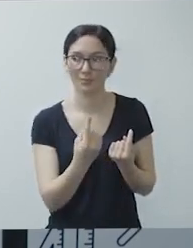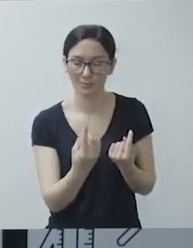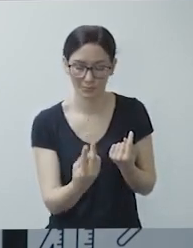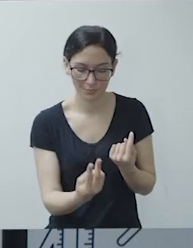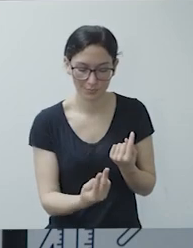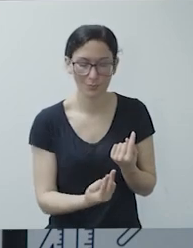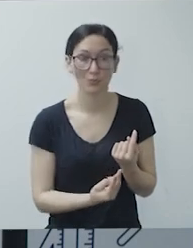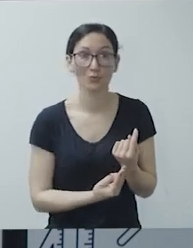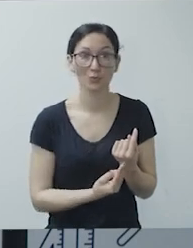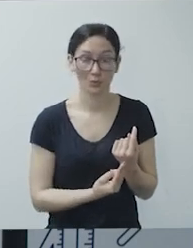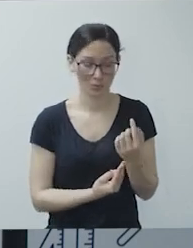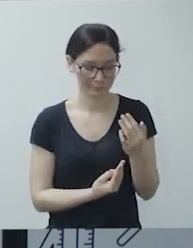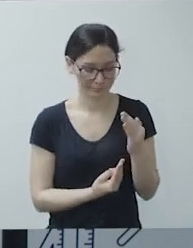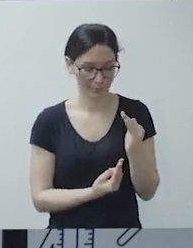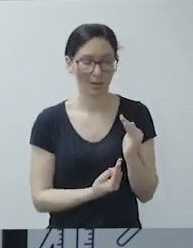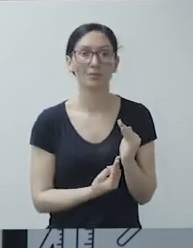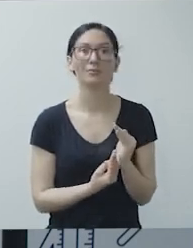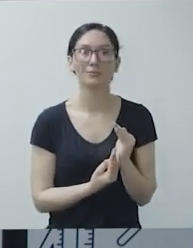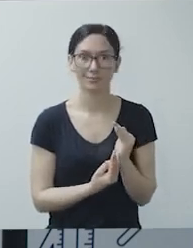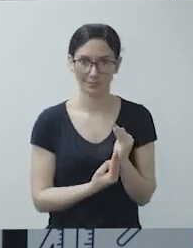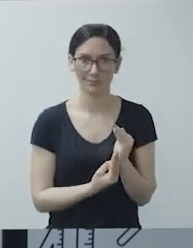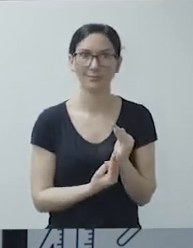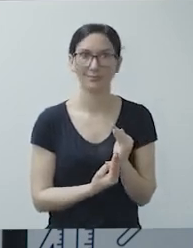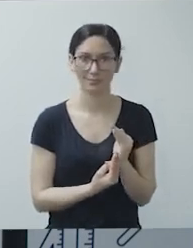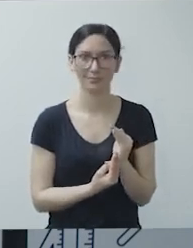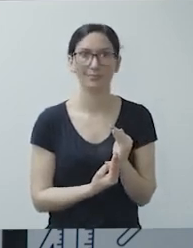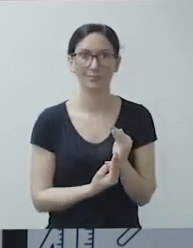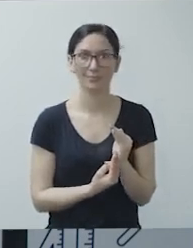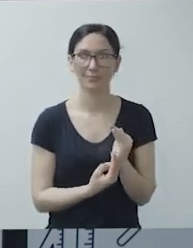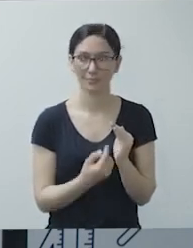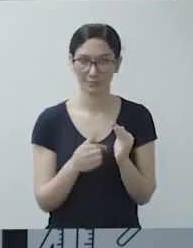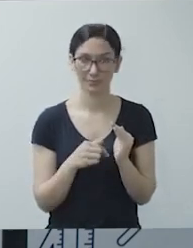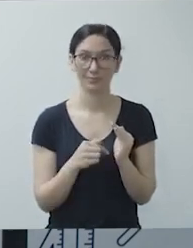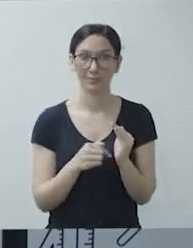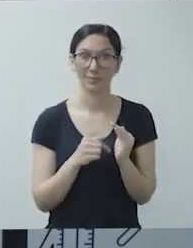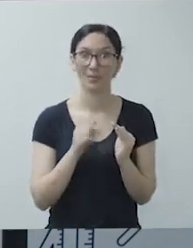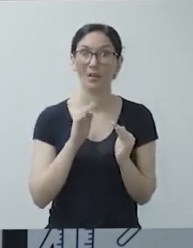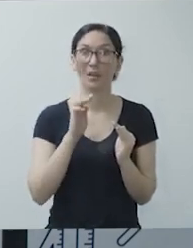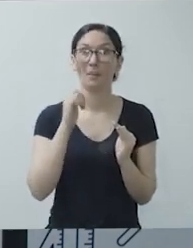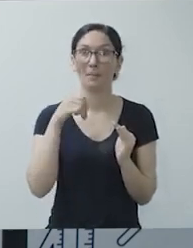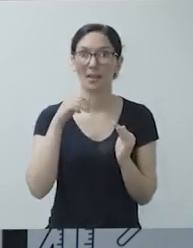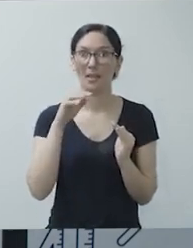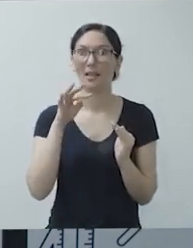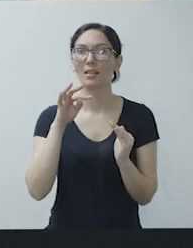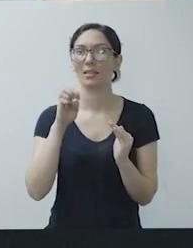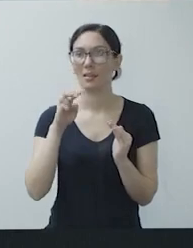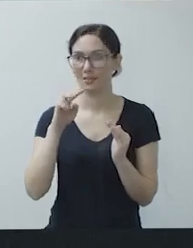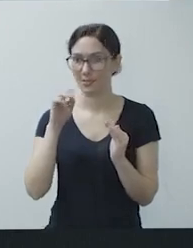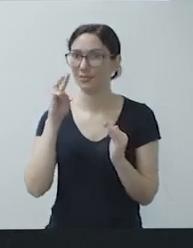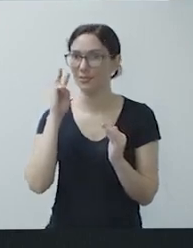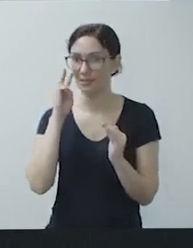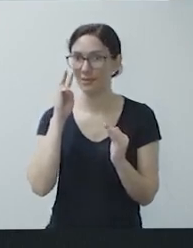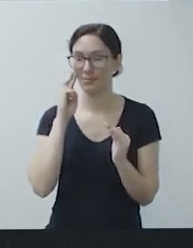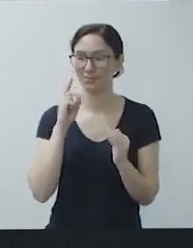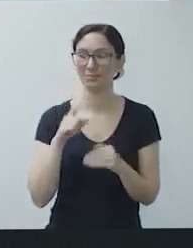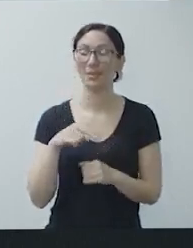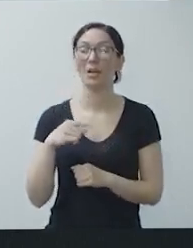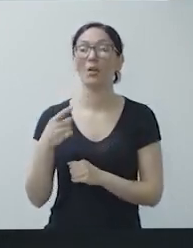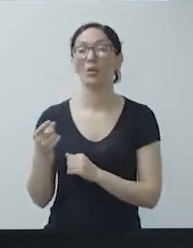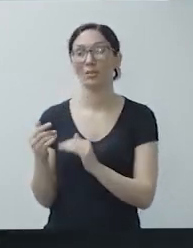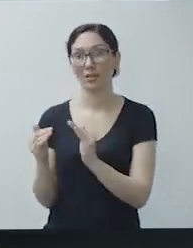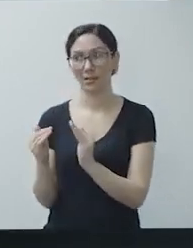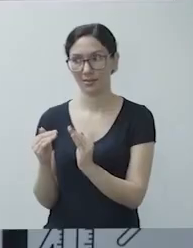dois passarinhos. Que a gente já sabe o nome dele, que é o Bentivi. Mas eu tenho mais uma